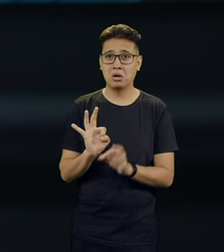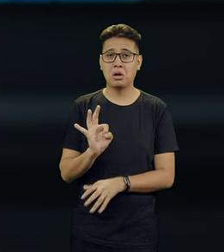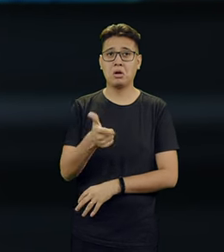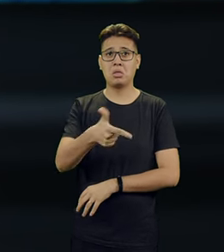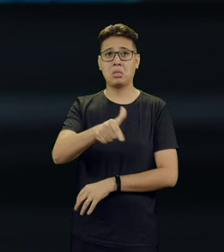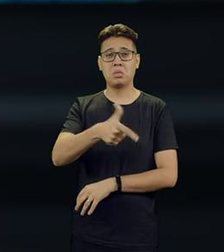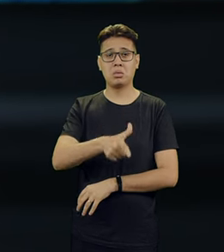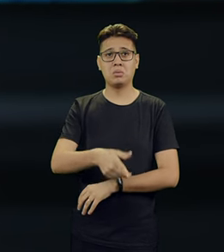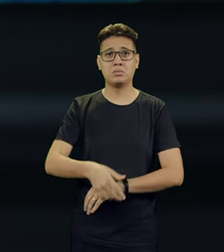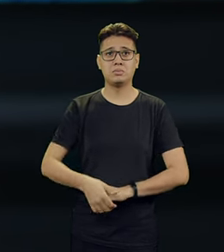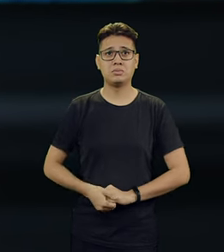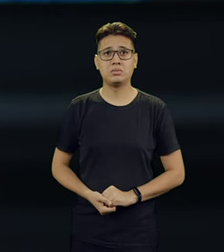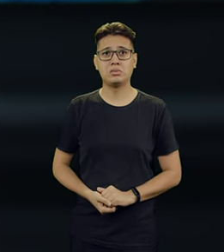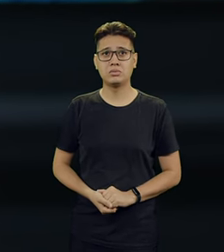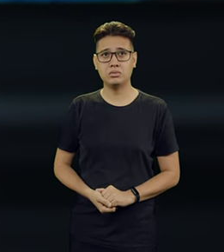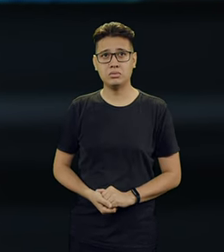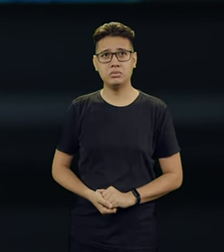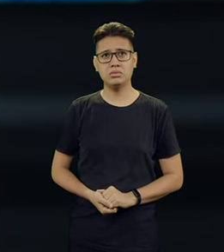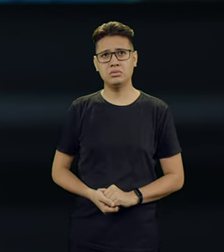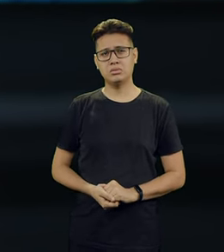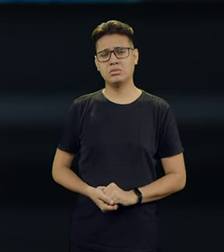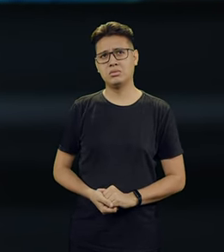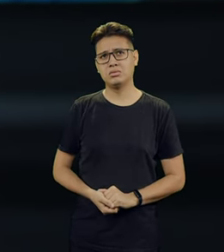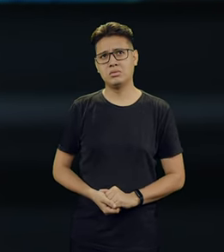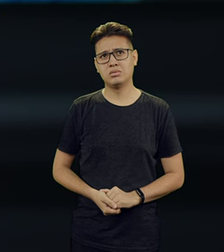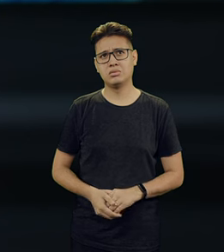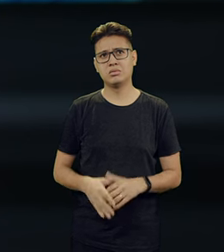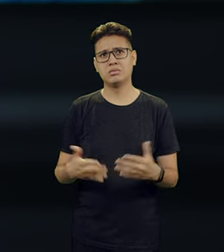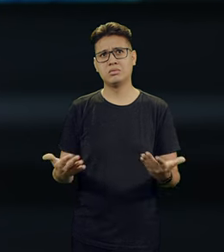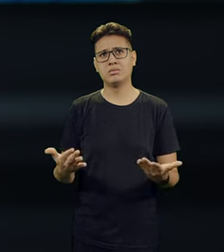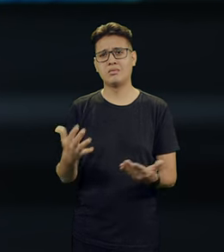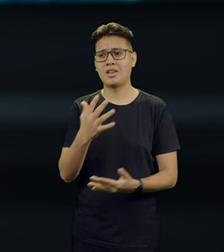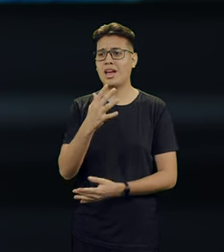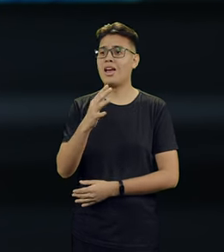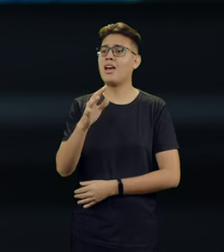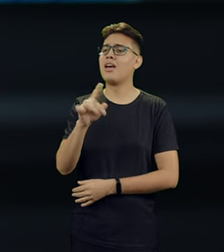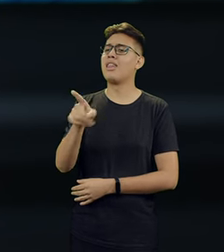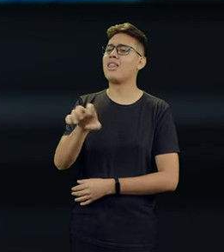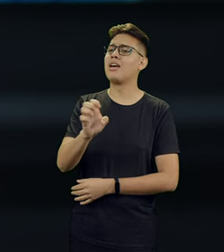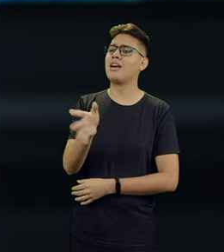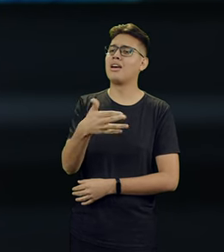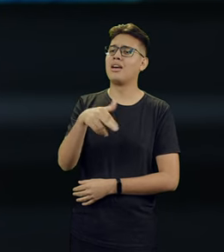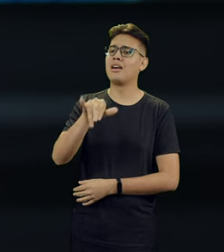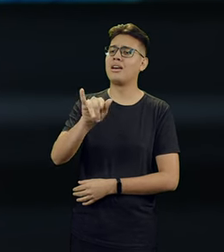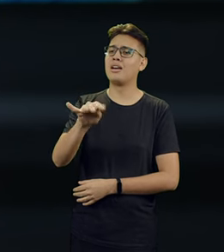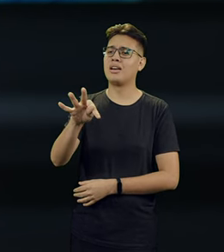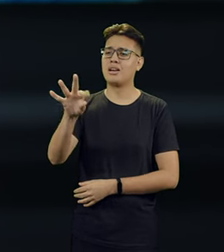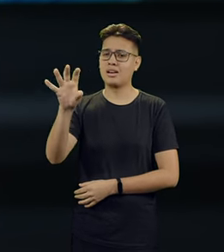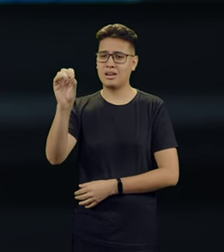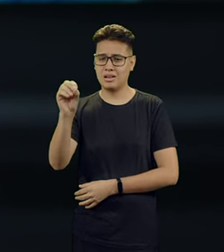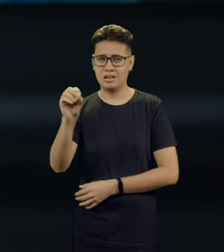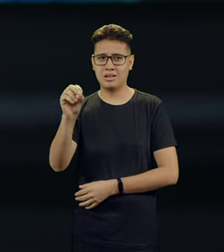Zé Nildo. Ô, Zé Nildo, vem cá, Zé Nildo. Não tenha medo, não. Um,